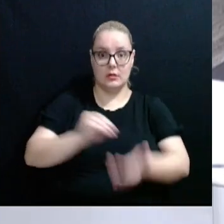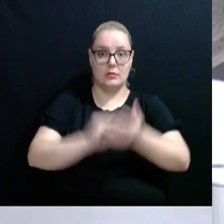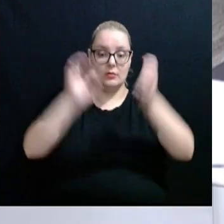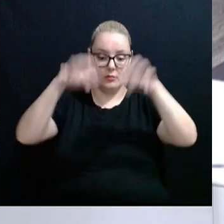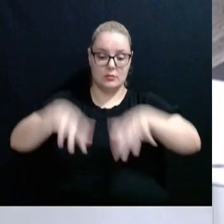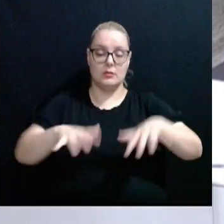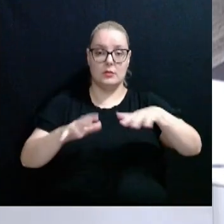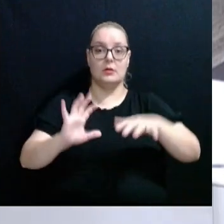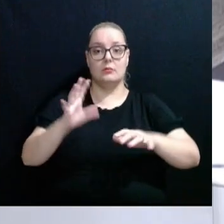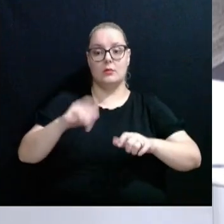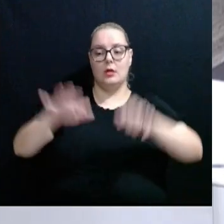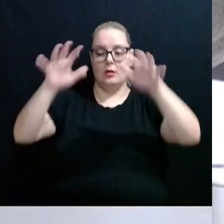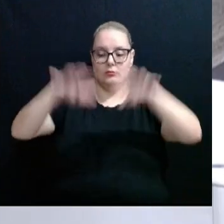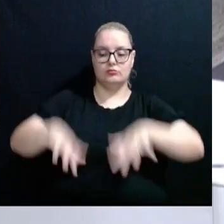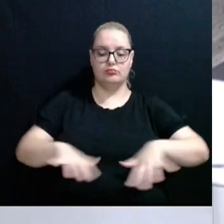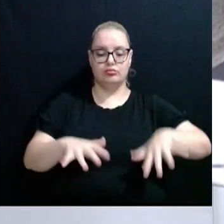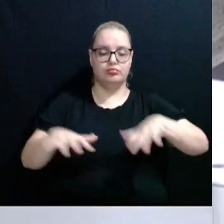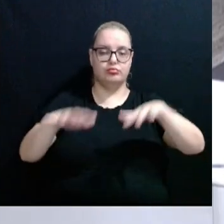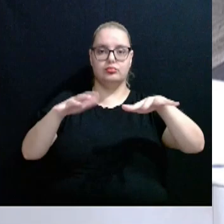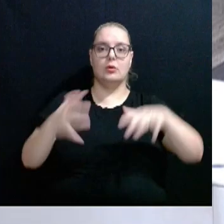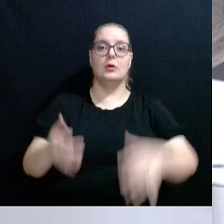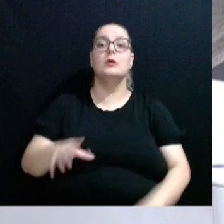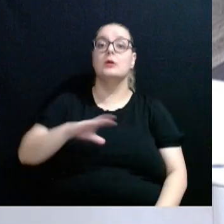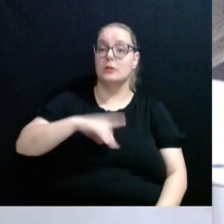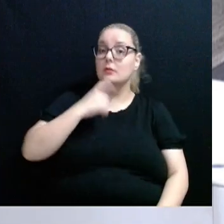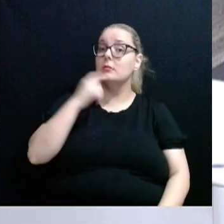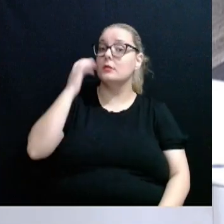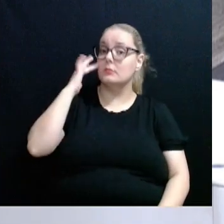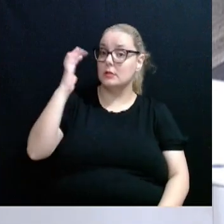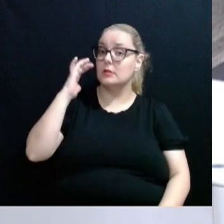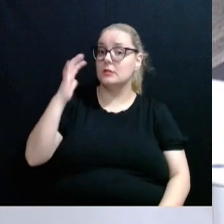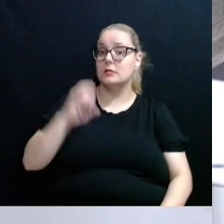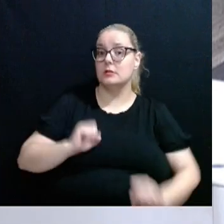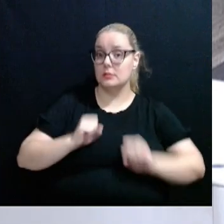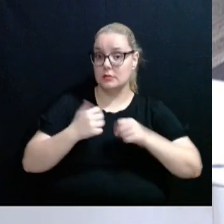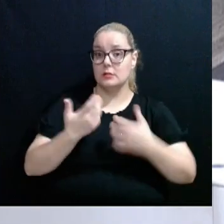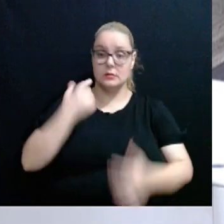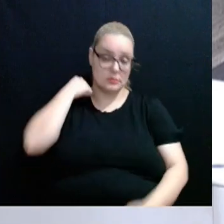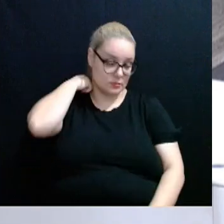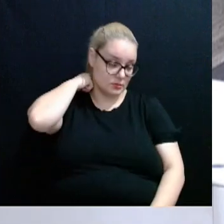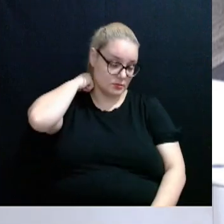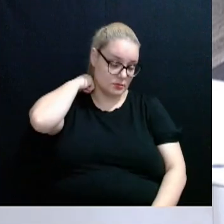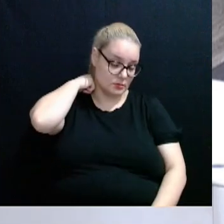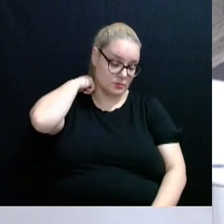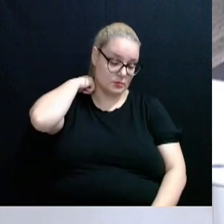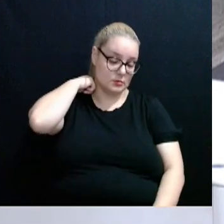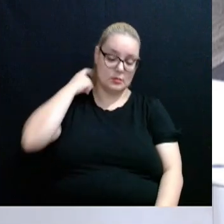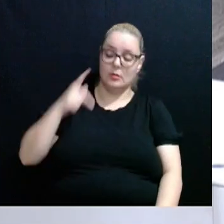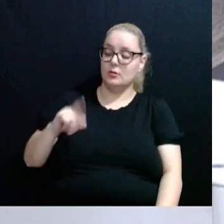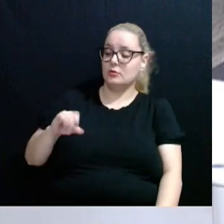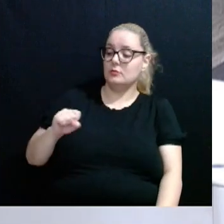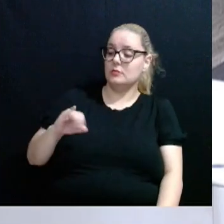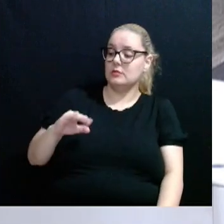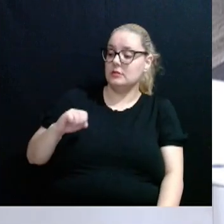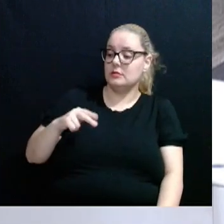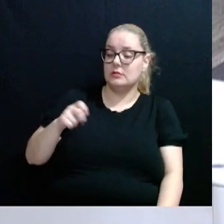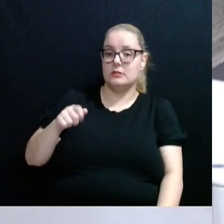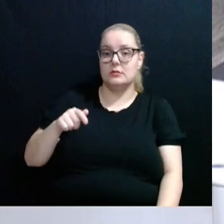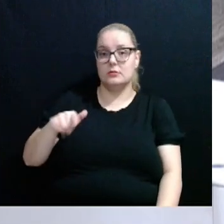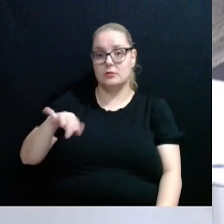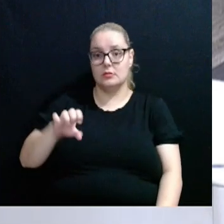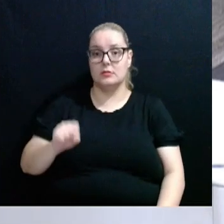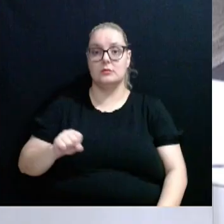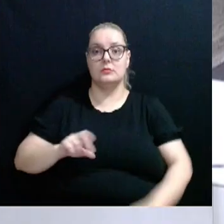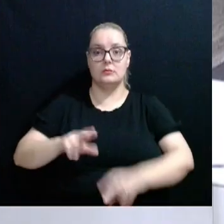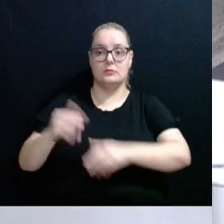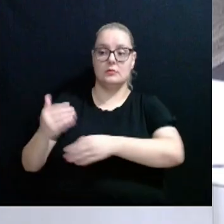e Campinas tem que começar a pensar nessas defesas, né? Os piscinões que estão sendo construídos em vários pontos da cidade já é uma